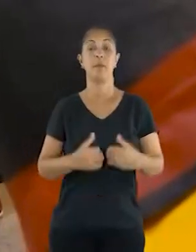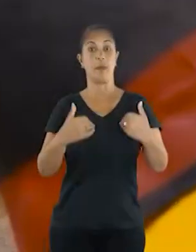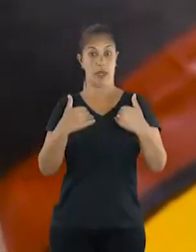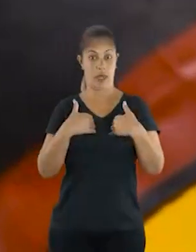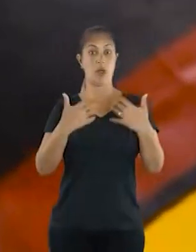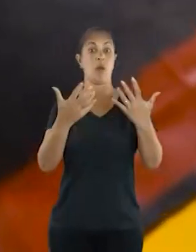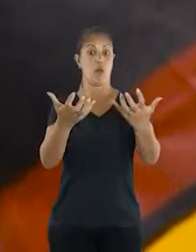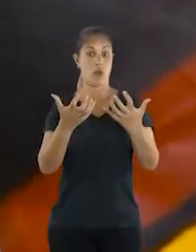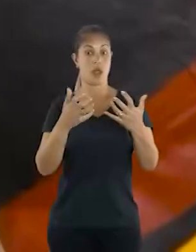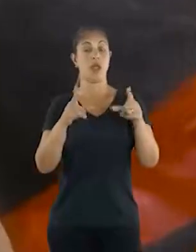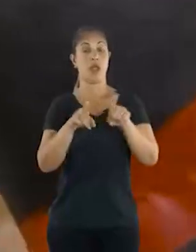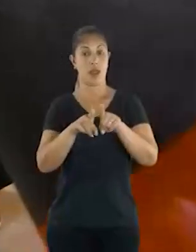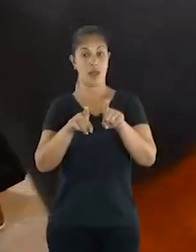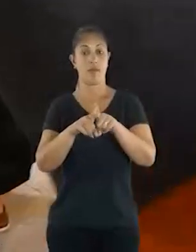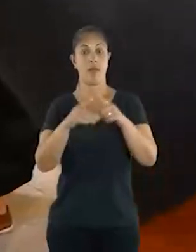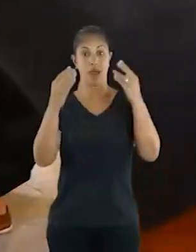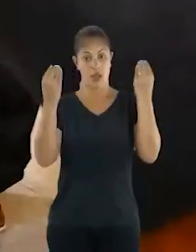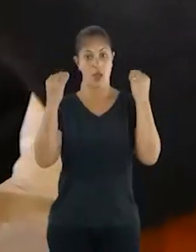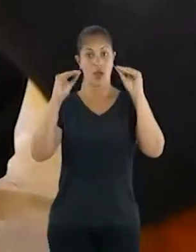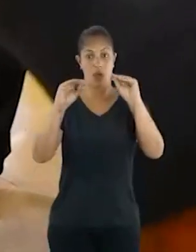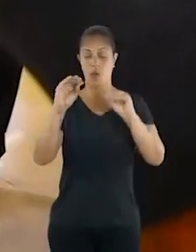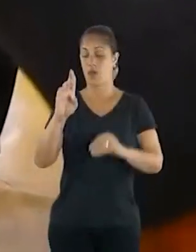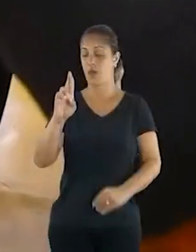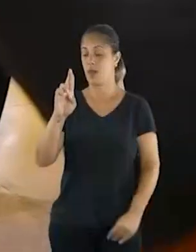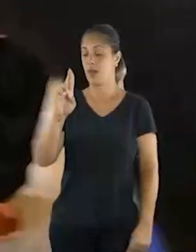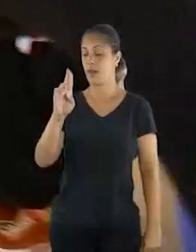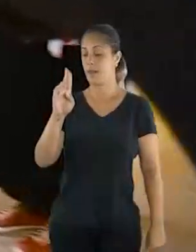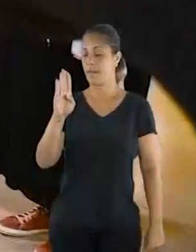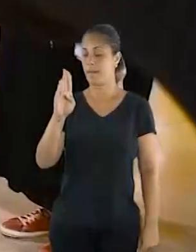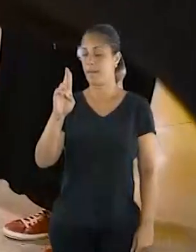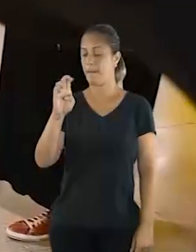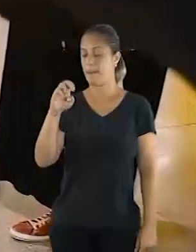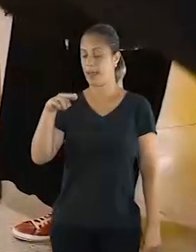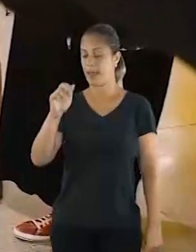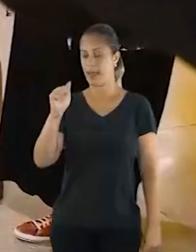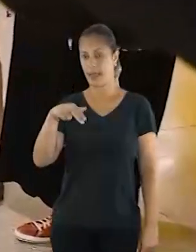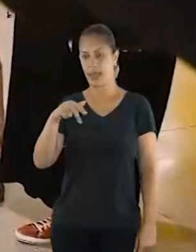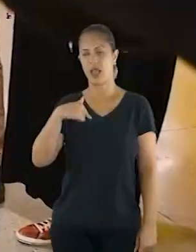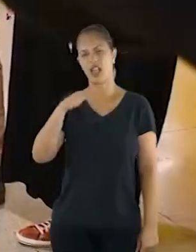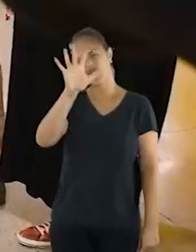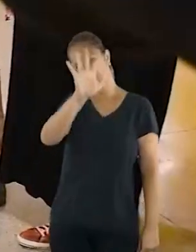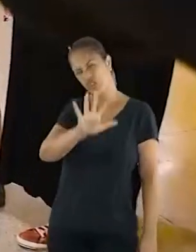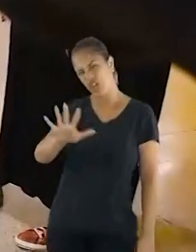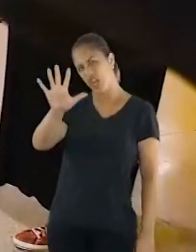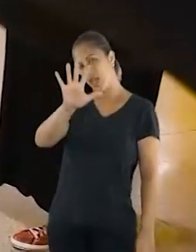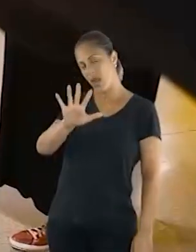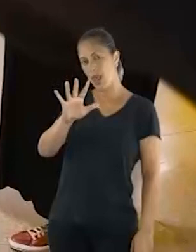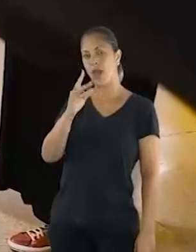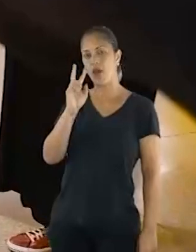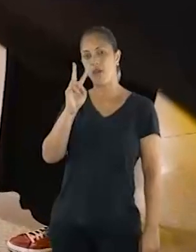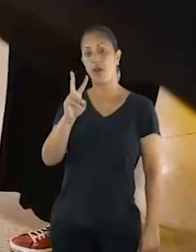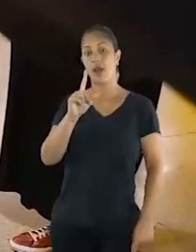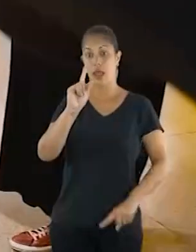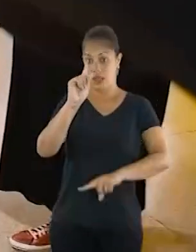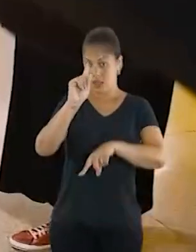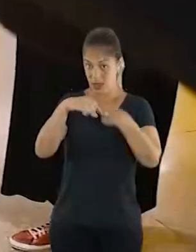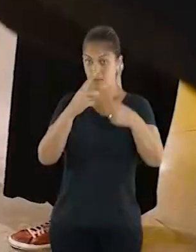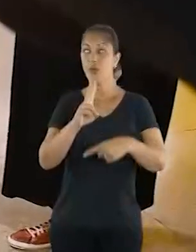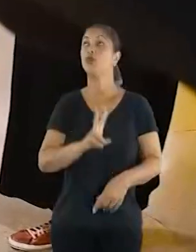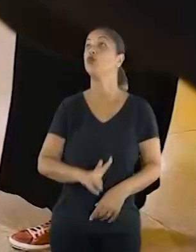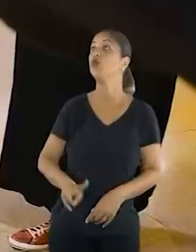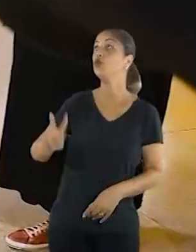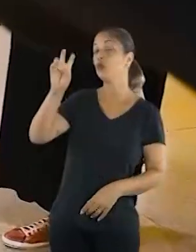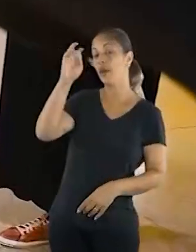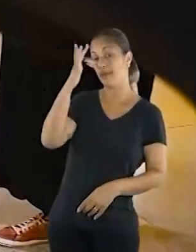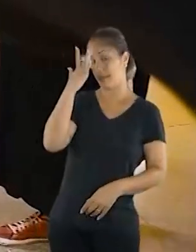queria também colocar as obras de Brenan. Eu vou fazer aqui uma geral, que aí depois, quando a gente subir, fica mais